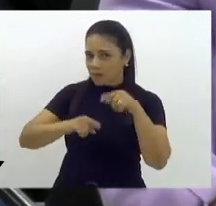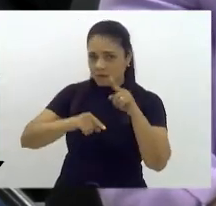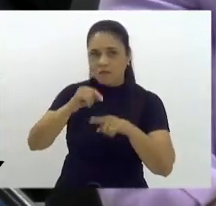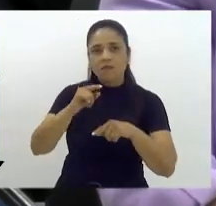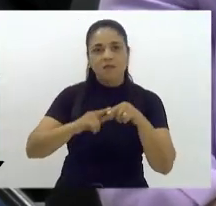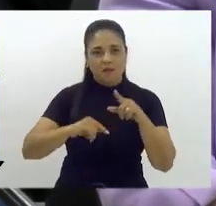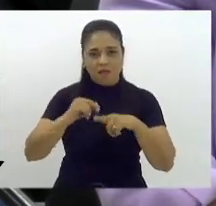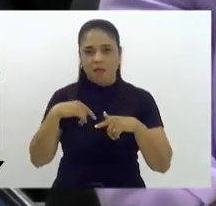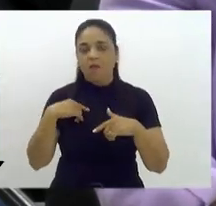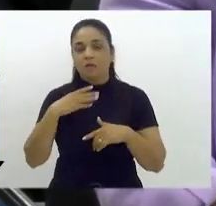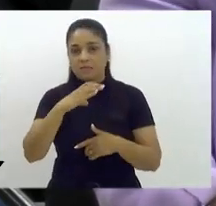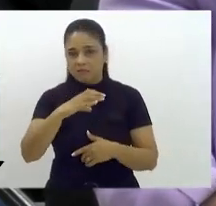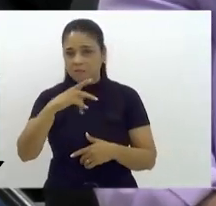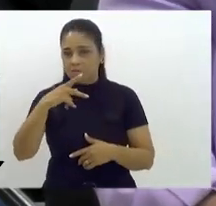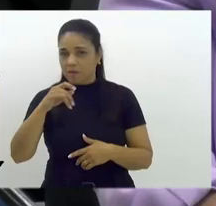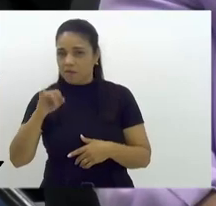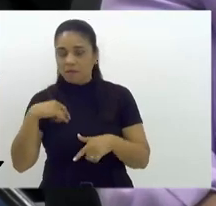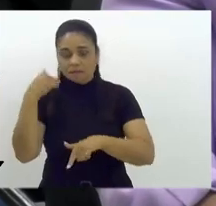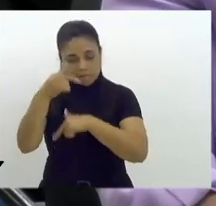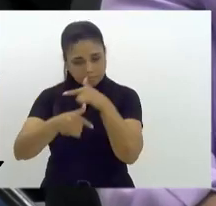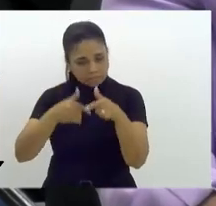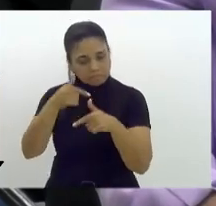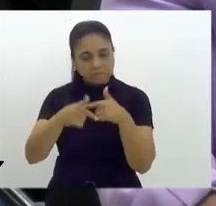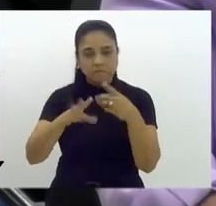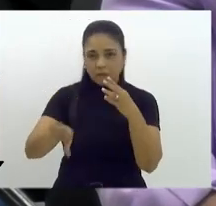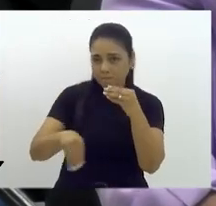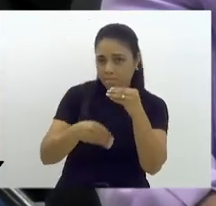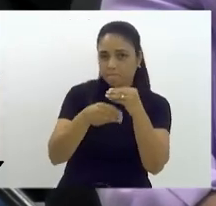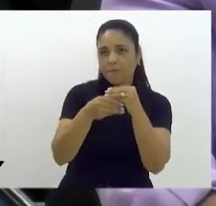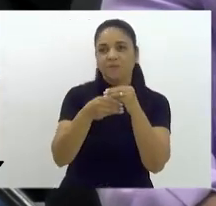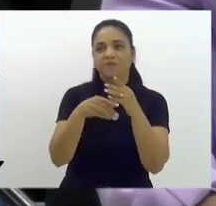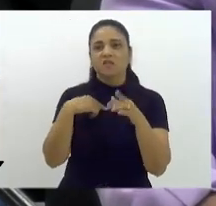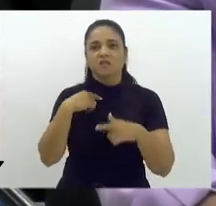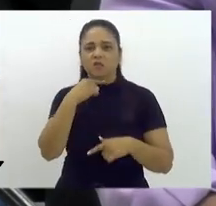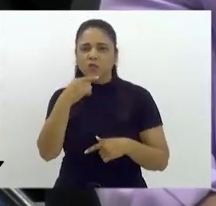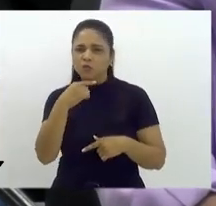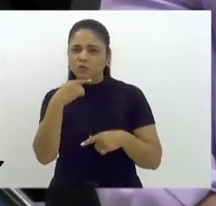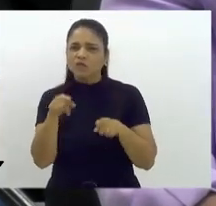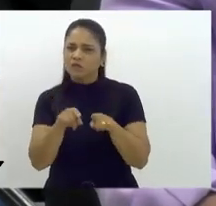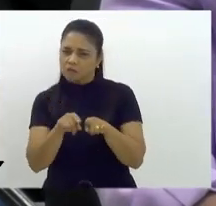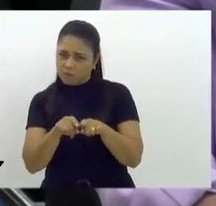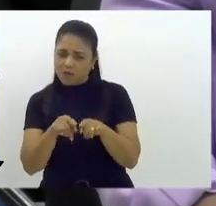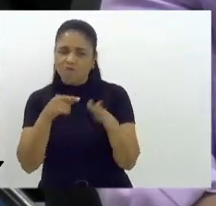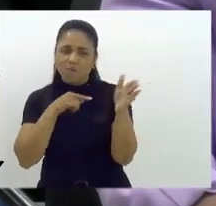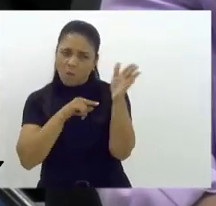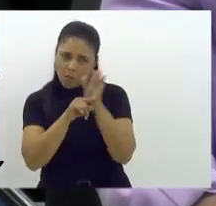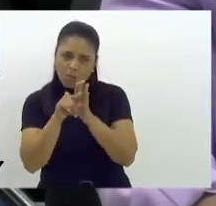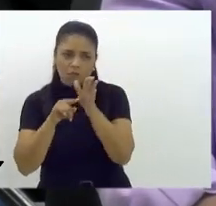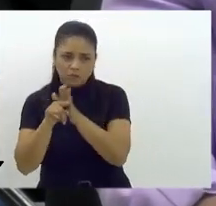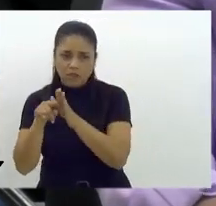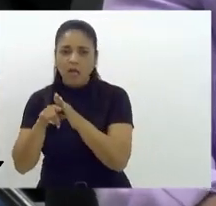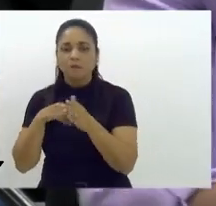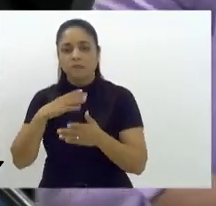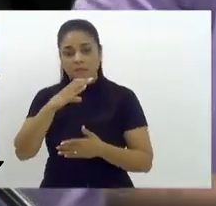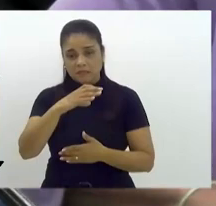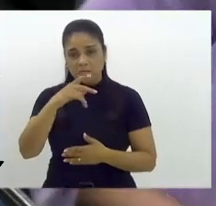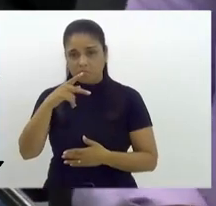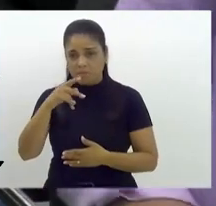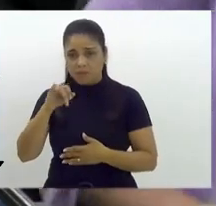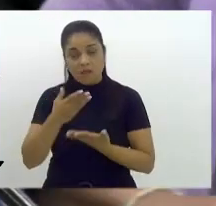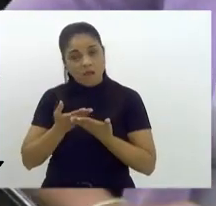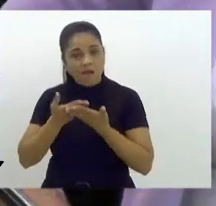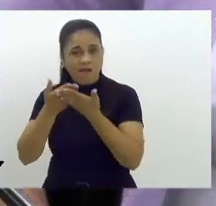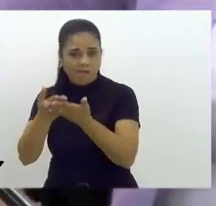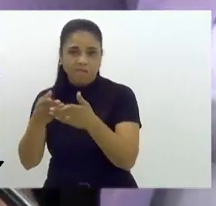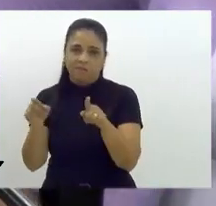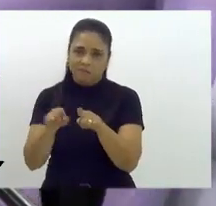tecer aqui algumas considerações algumas reflexões E também algumas dúvidas para que a nossa CPI inclusive continue caminhando eu tava